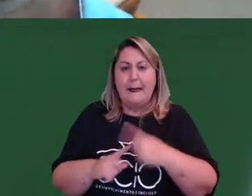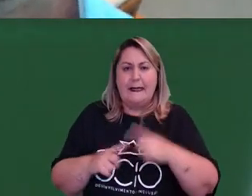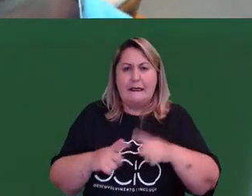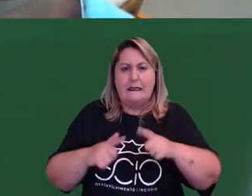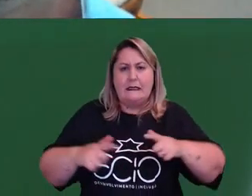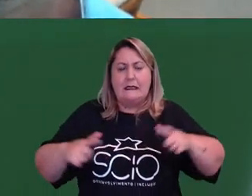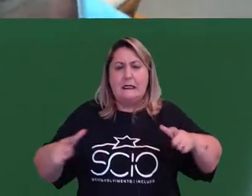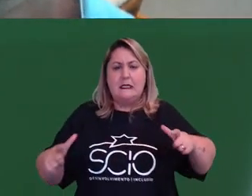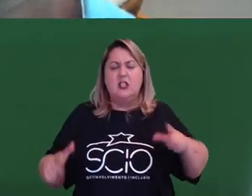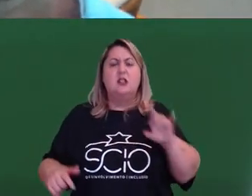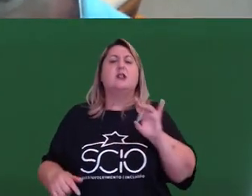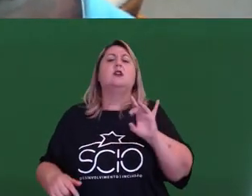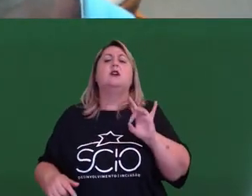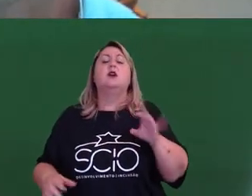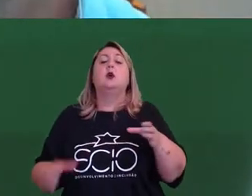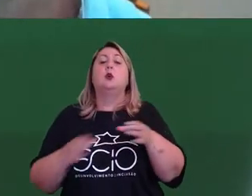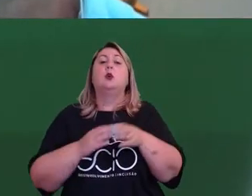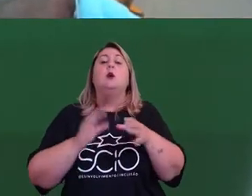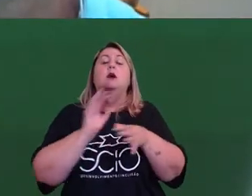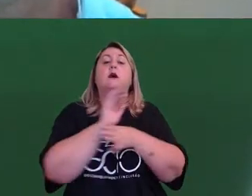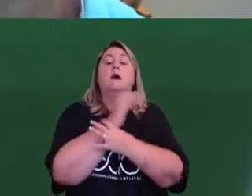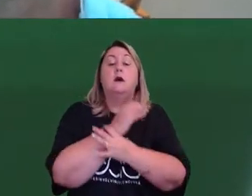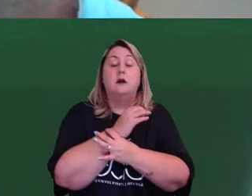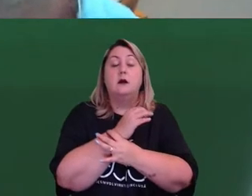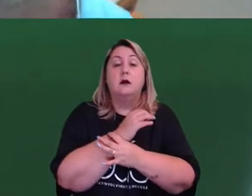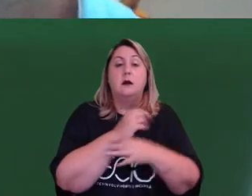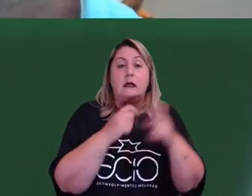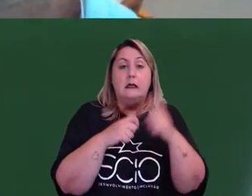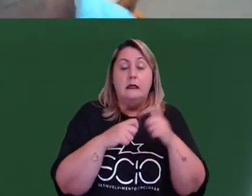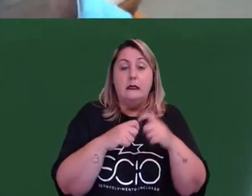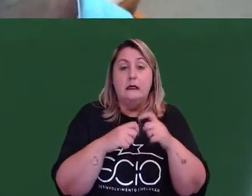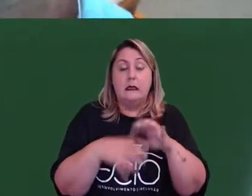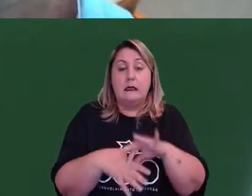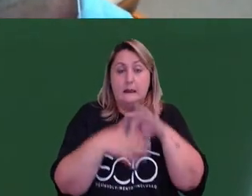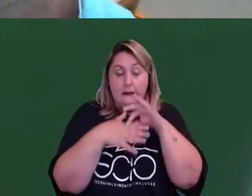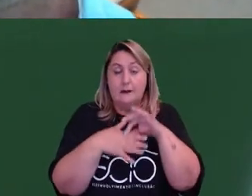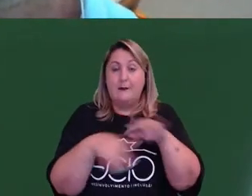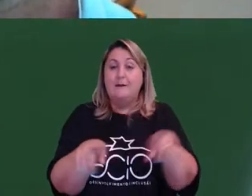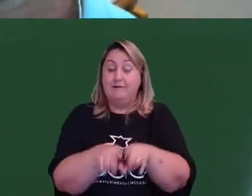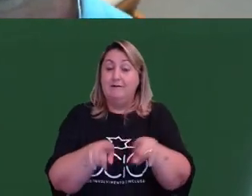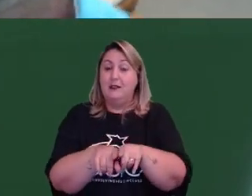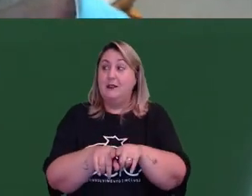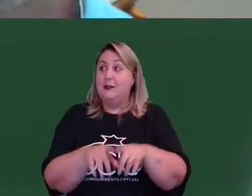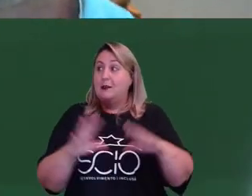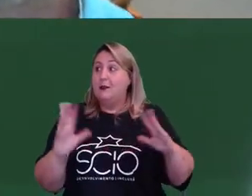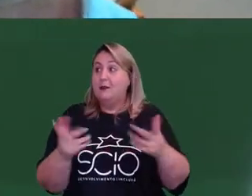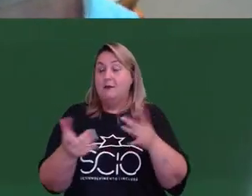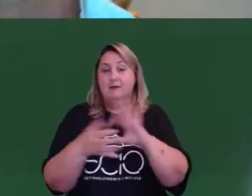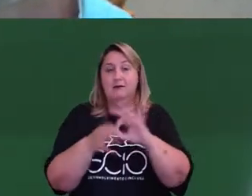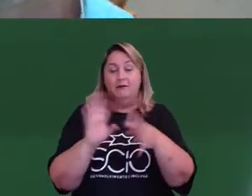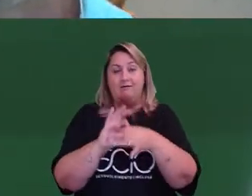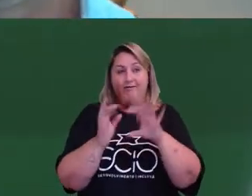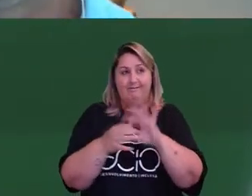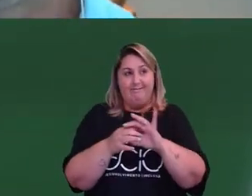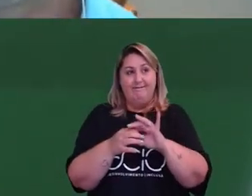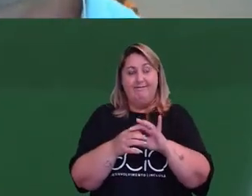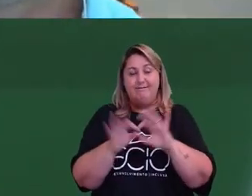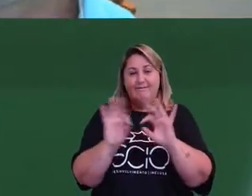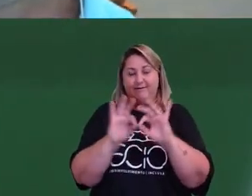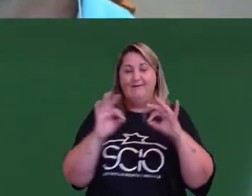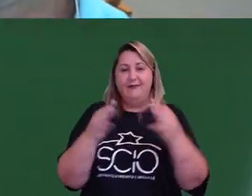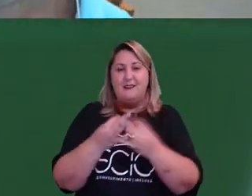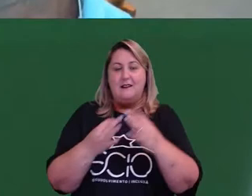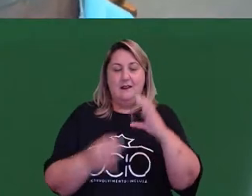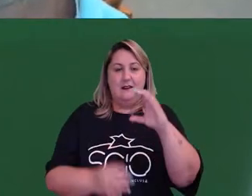né? Não só com a equipe de segurança, com a equipe de medicina, não só com a liderança, mas que todos os elos dessa nossa grande